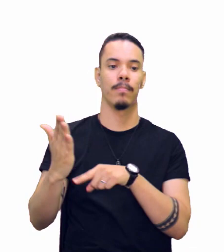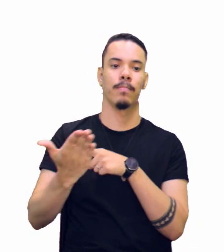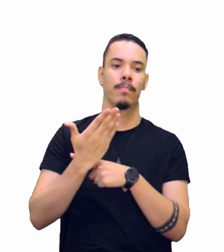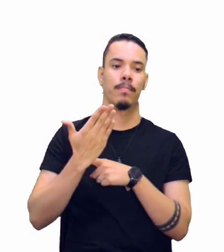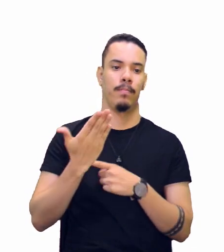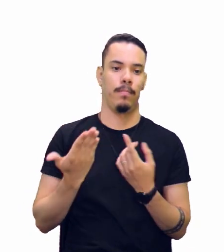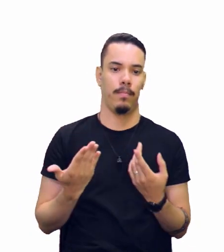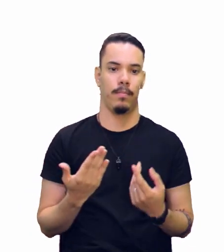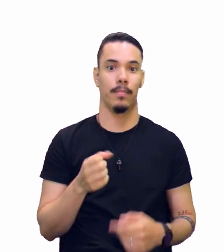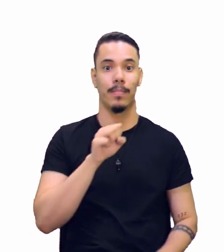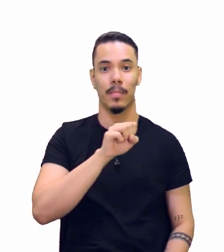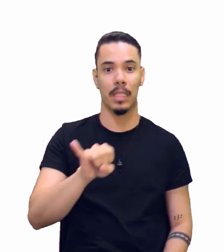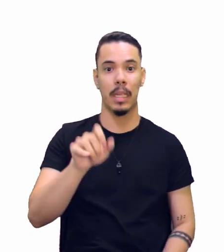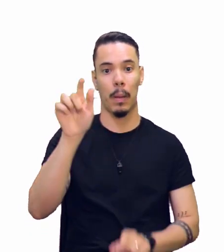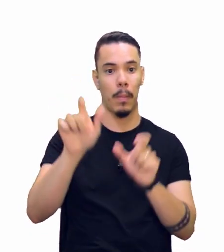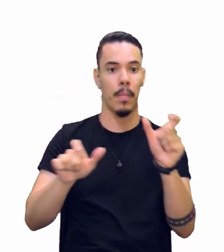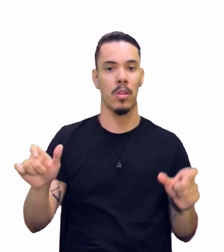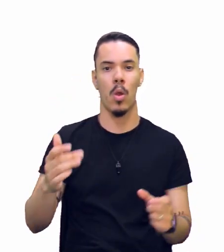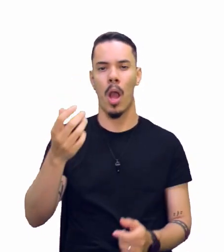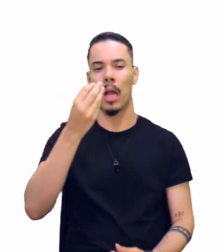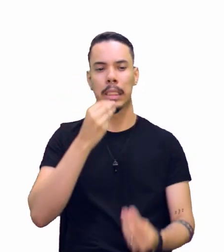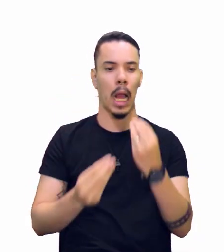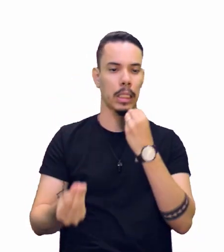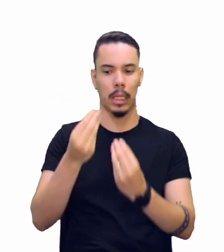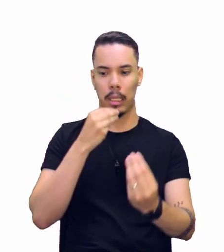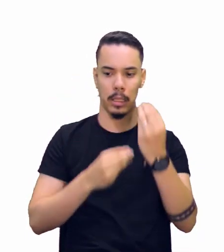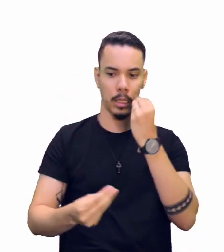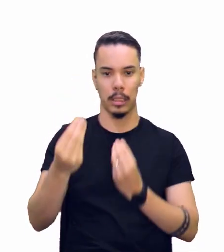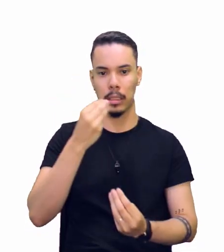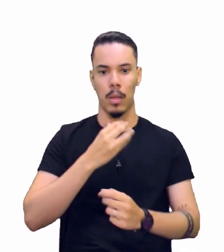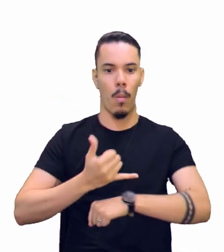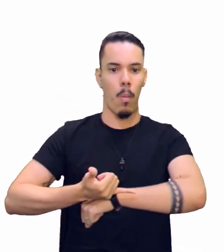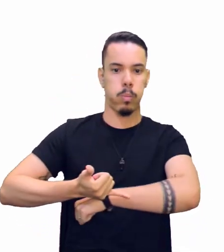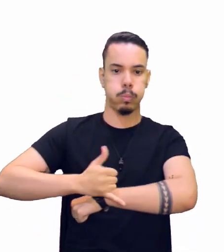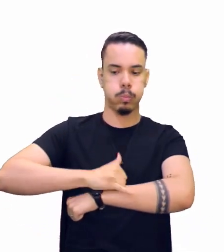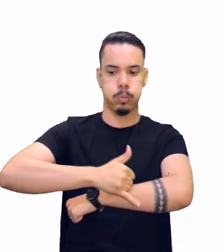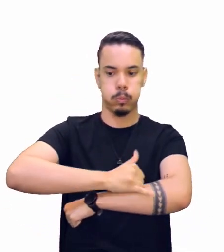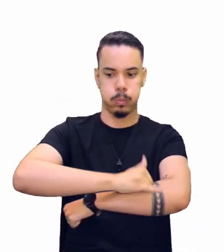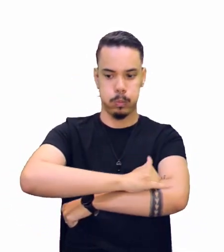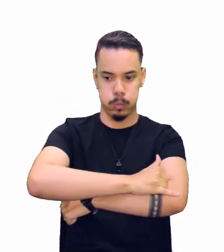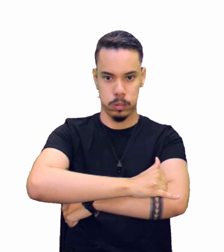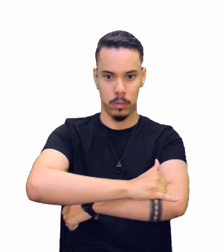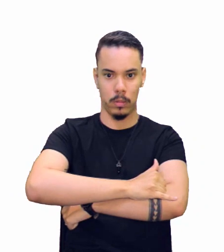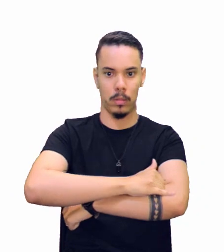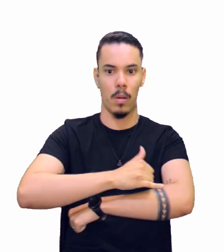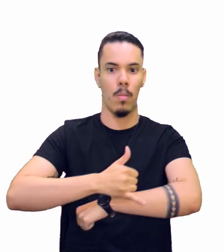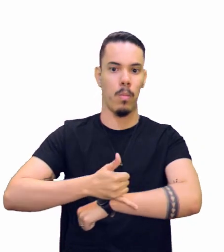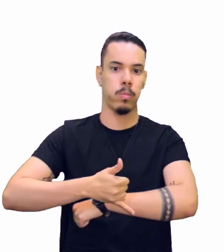as pessoas comem bastante, elas ficam gordas, gordinhas, né? Que essa palavra